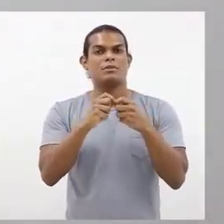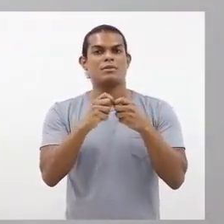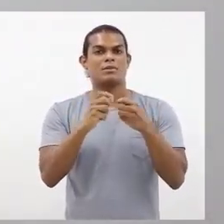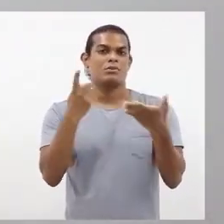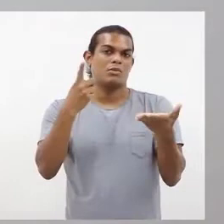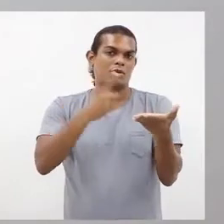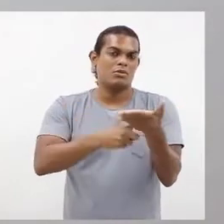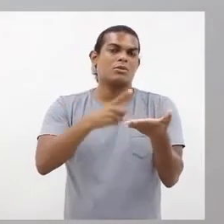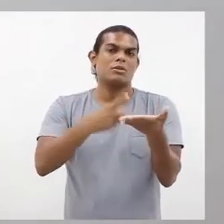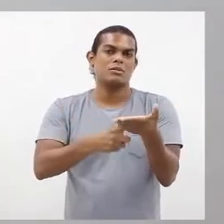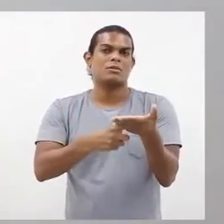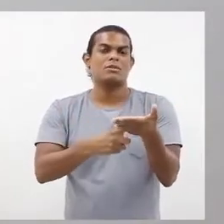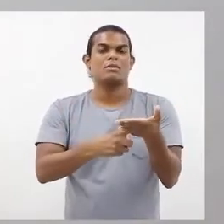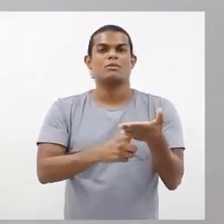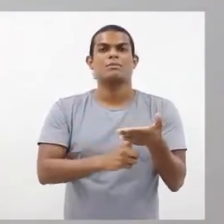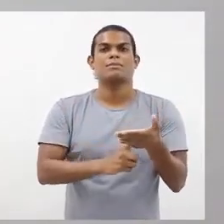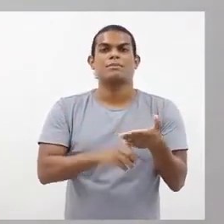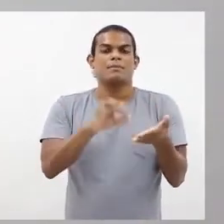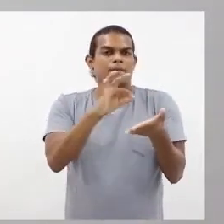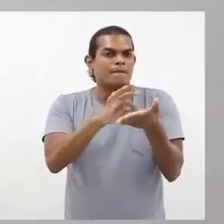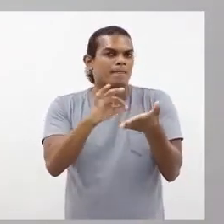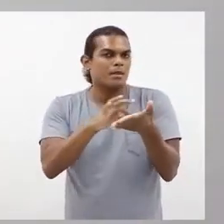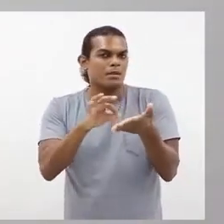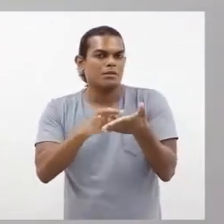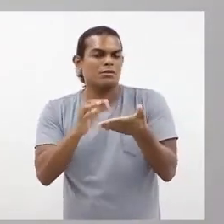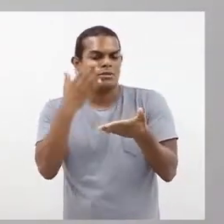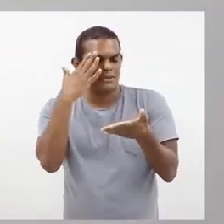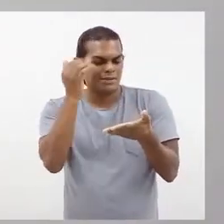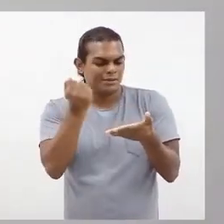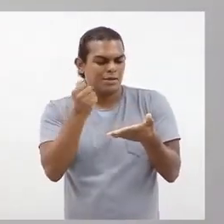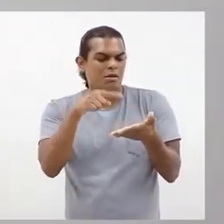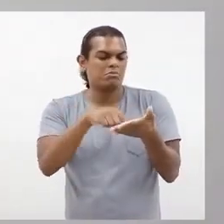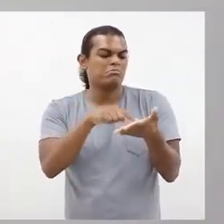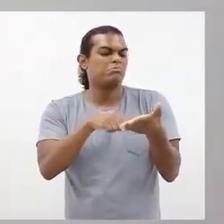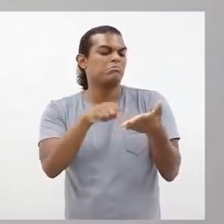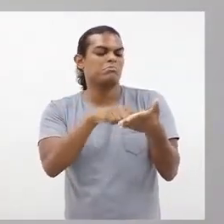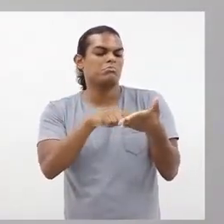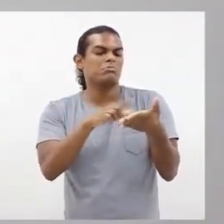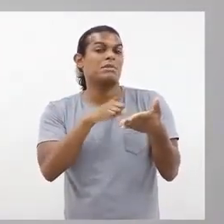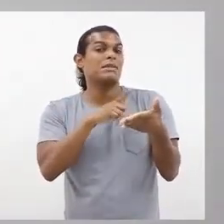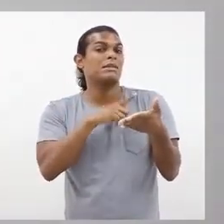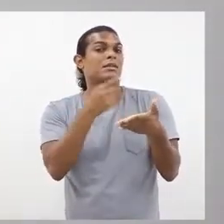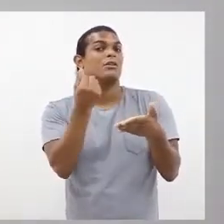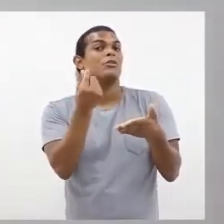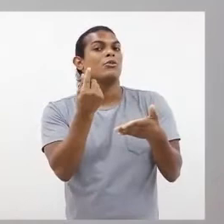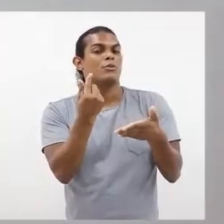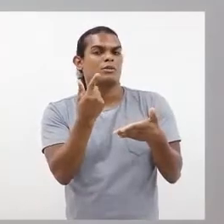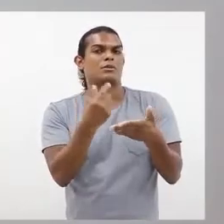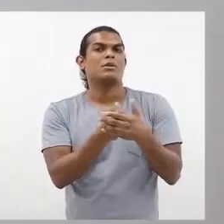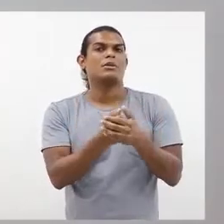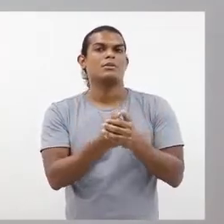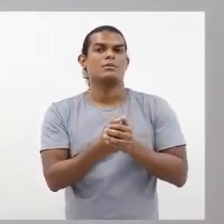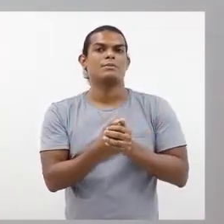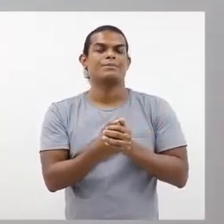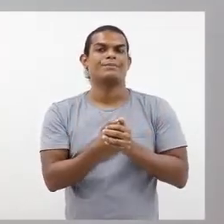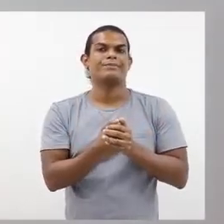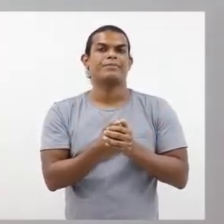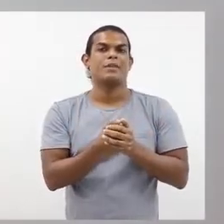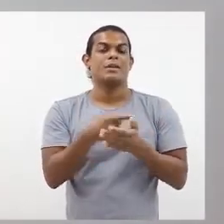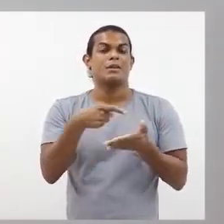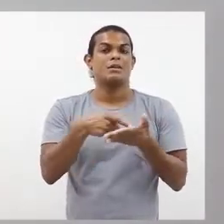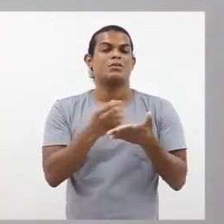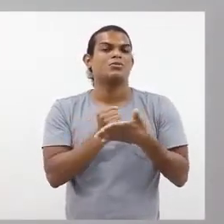gente sabe o que necessariamente a gente tem de patrimônio. E isso também serve, claro, para que a gente possa